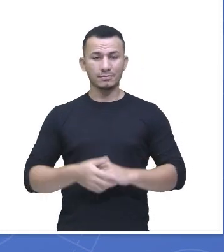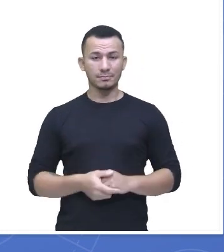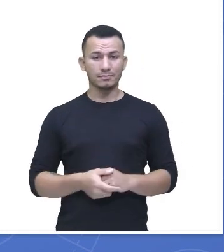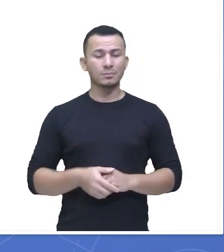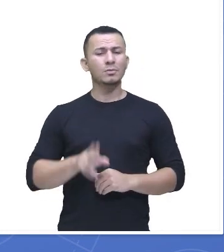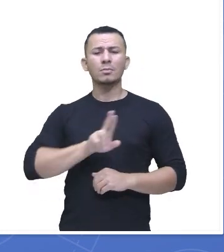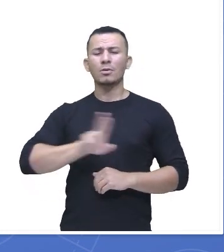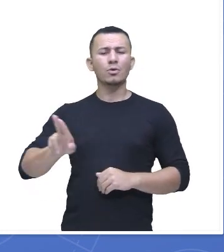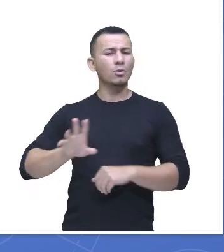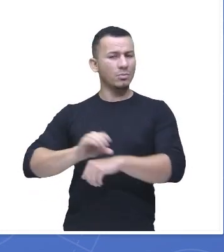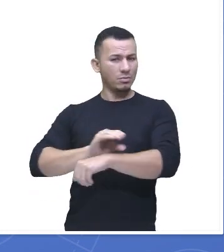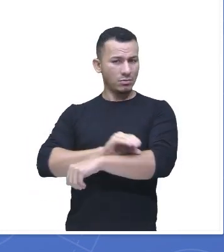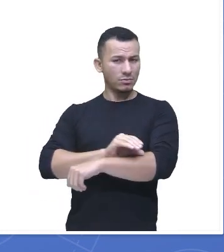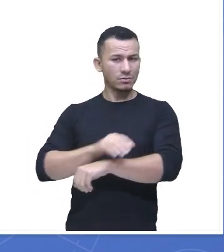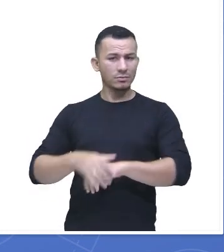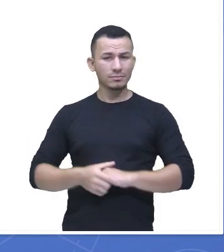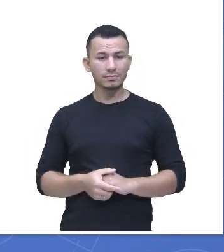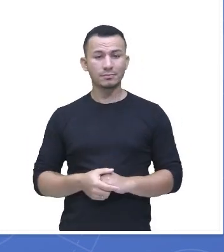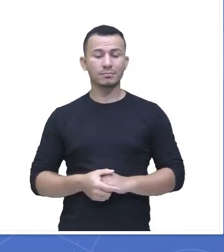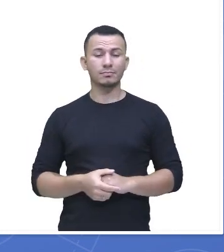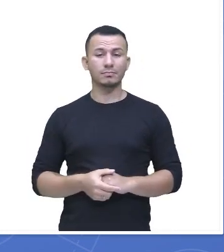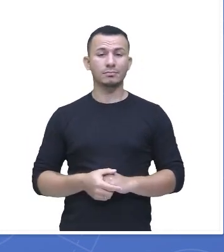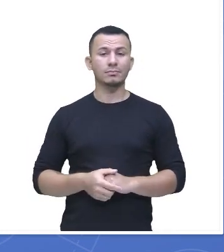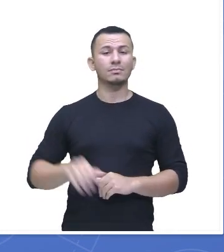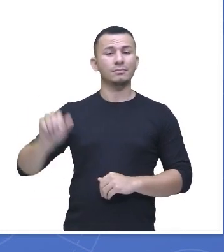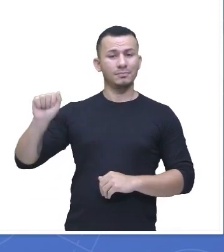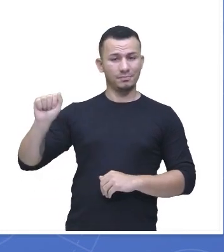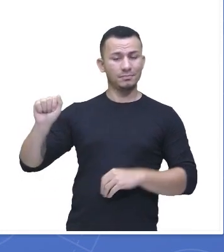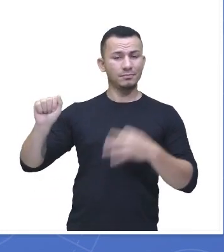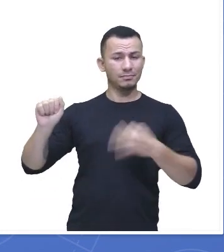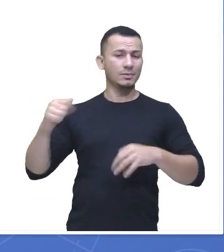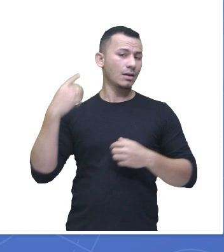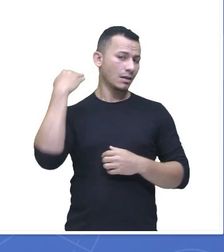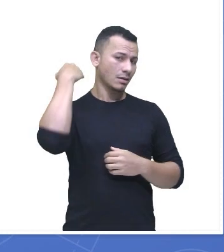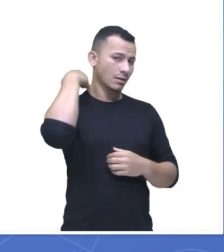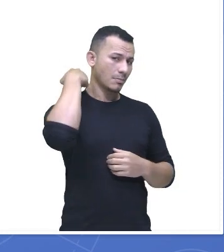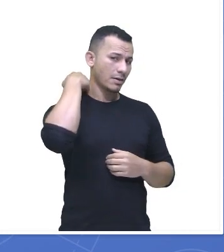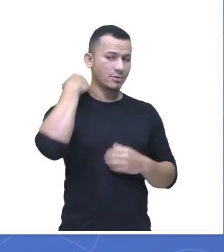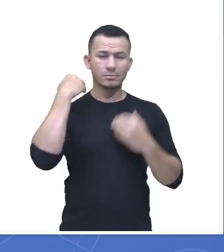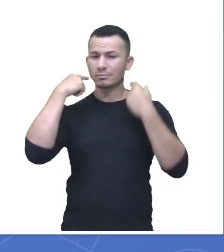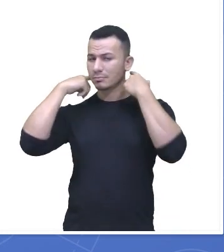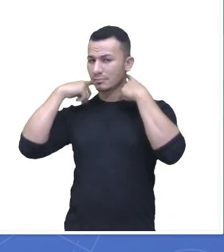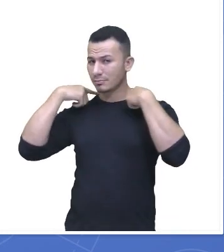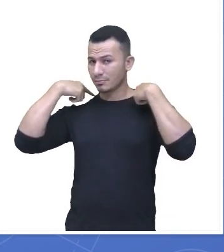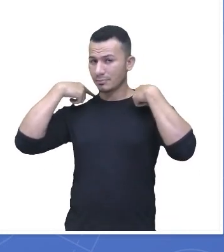essa atividade é a letra A. Muito bem.